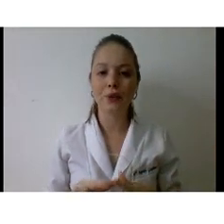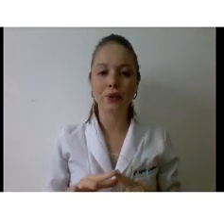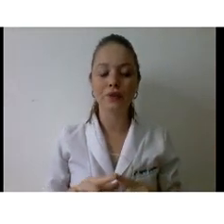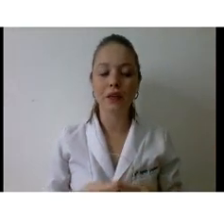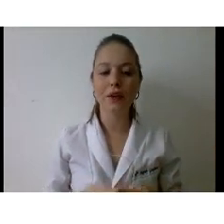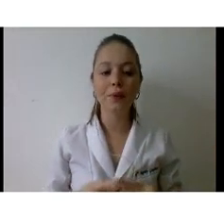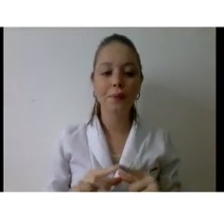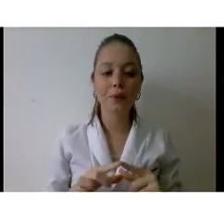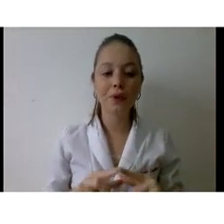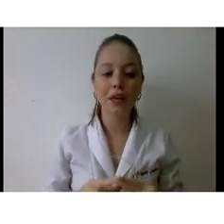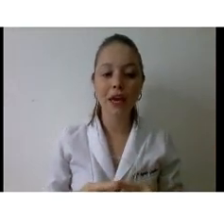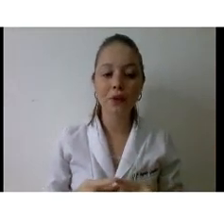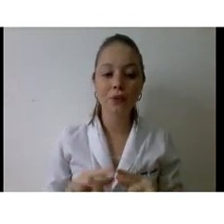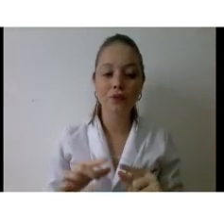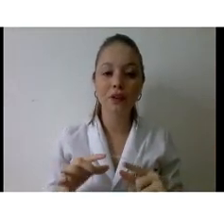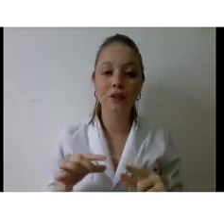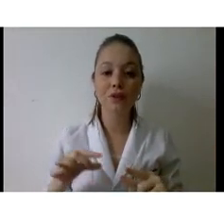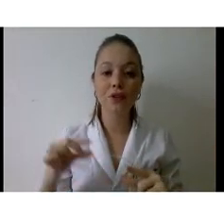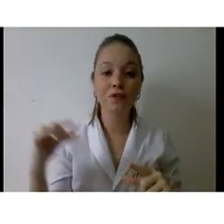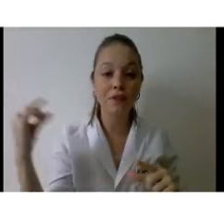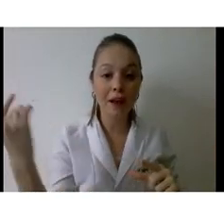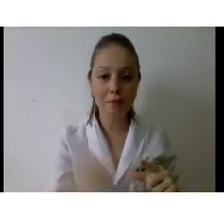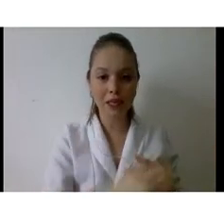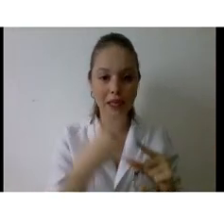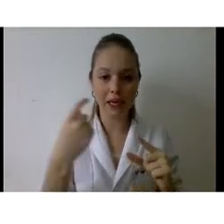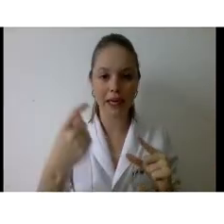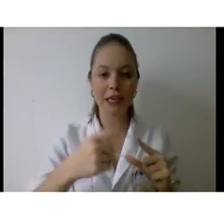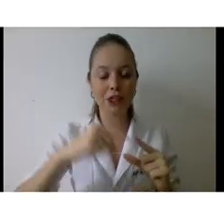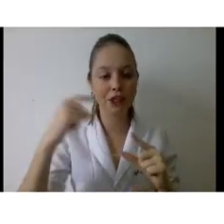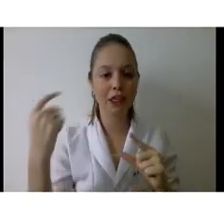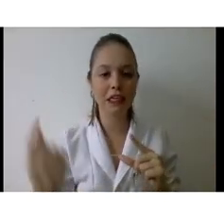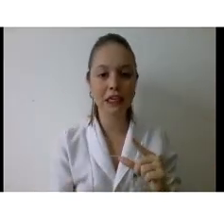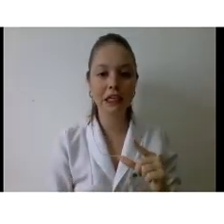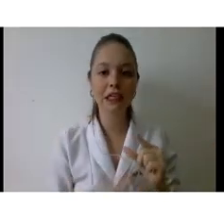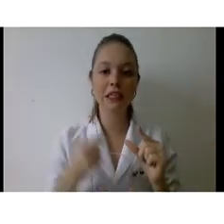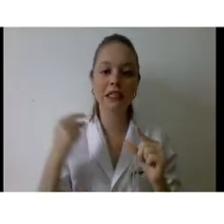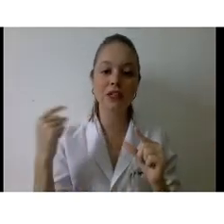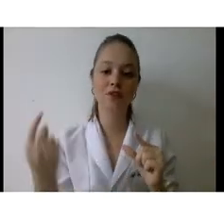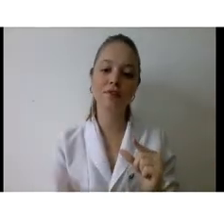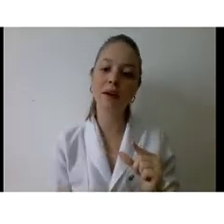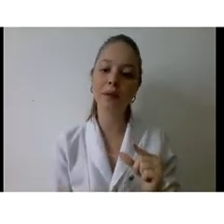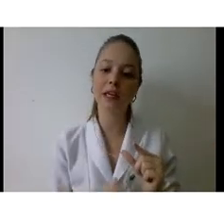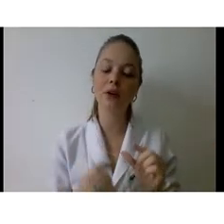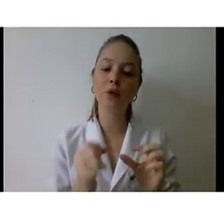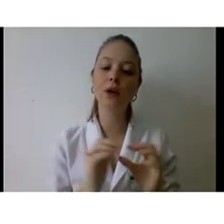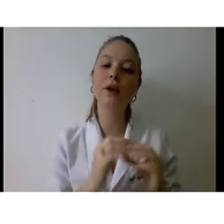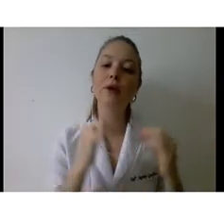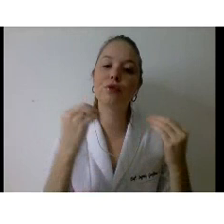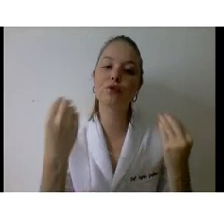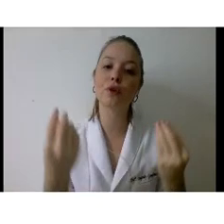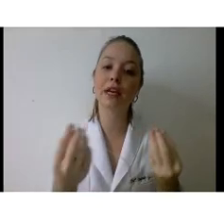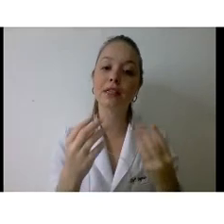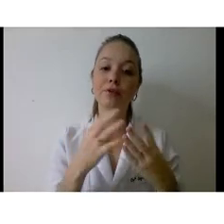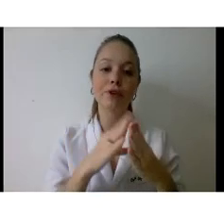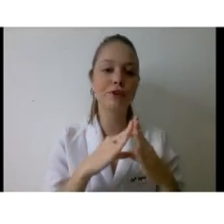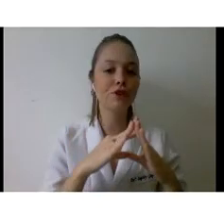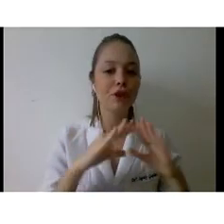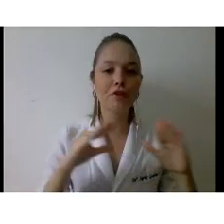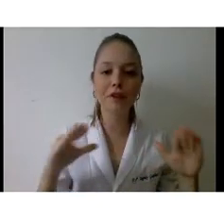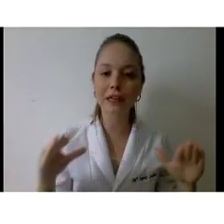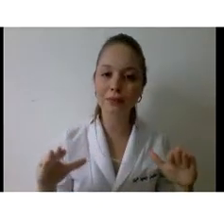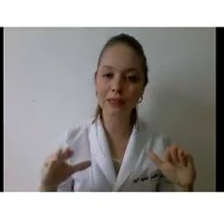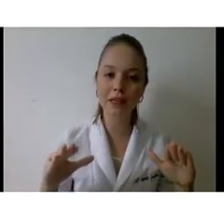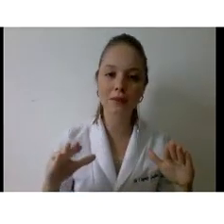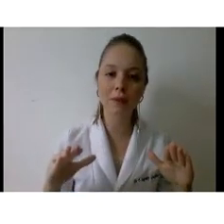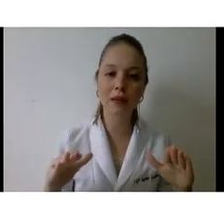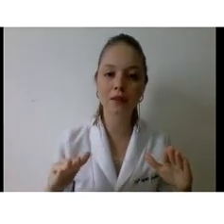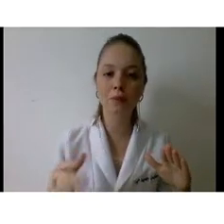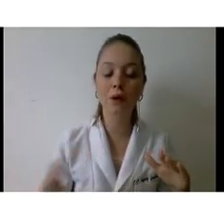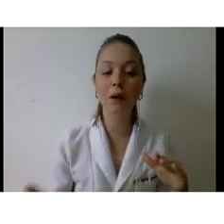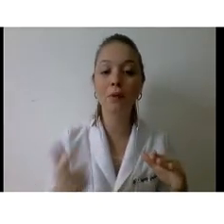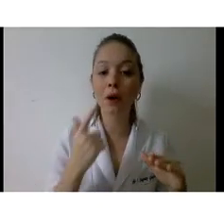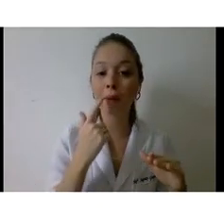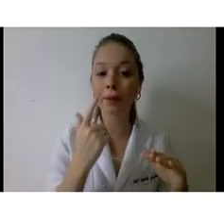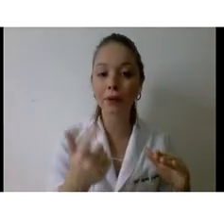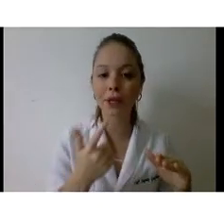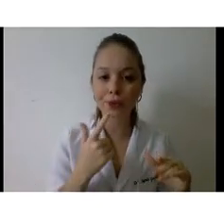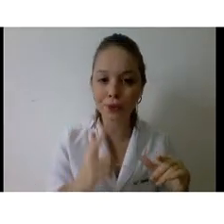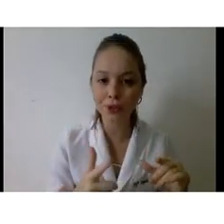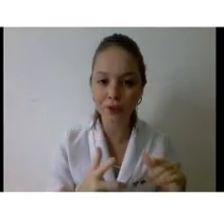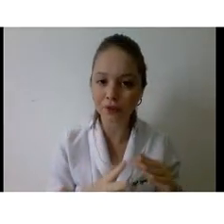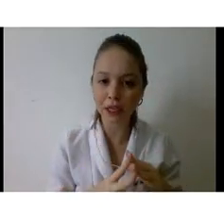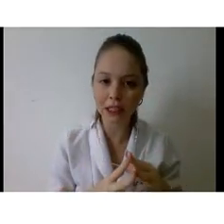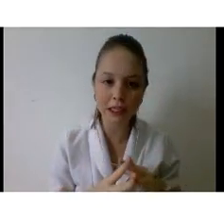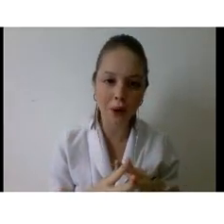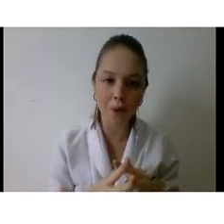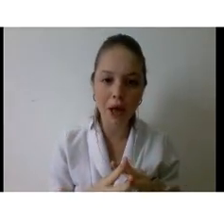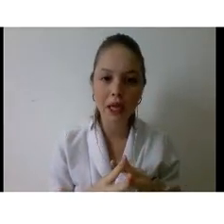Isso, galera, eu tô falando porque eu tô falando de família, né, de criança e de família. Quando é um desconhecido, a gente não faz mais a respiração boca a boca